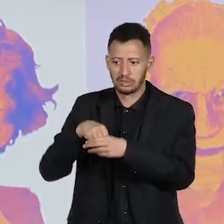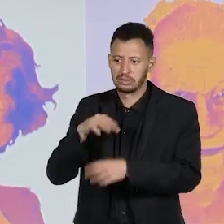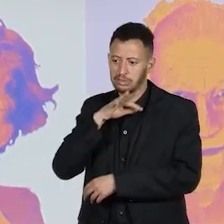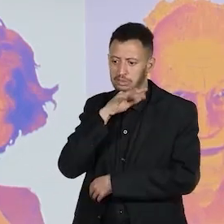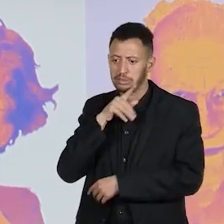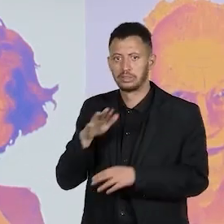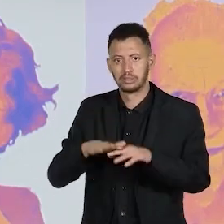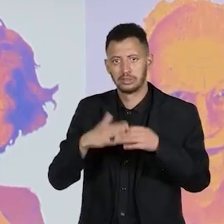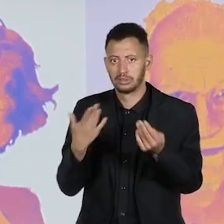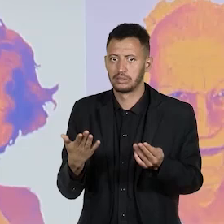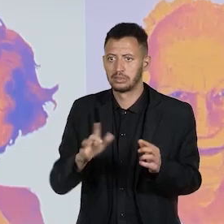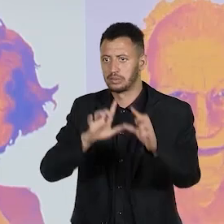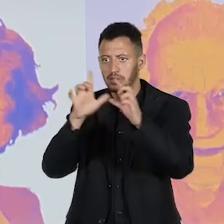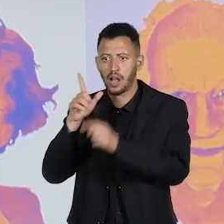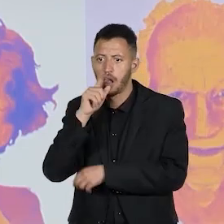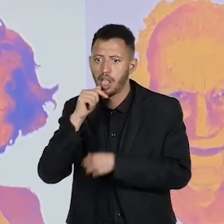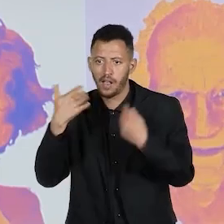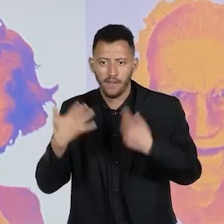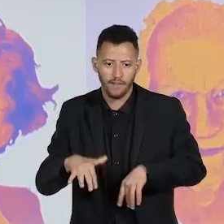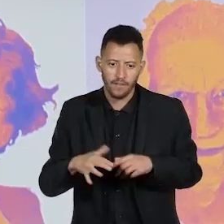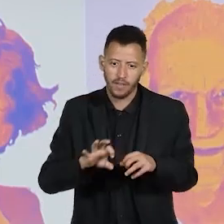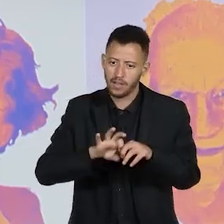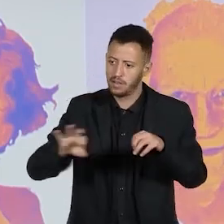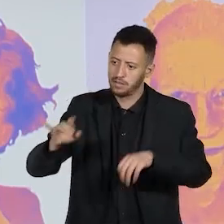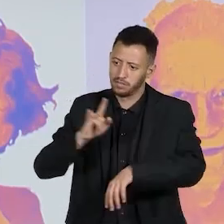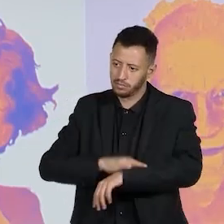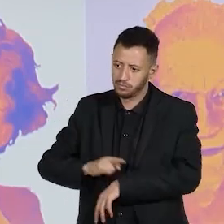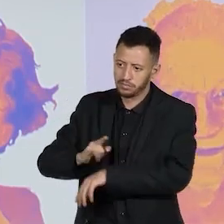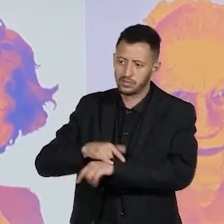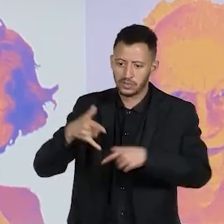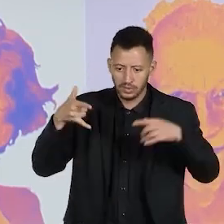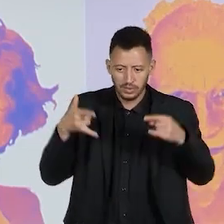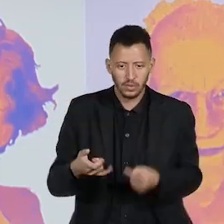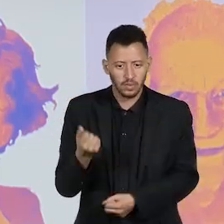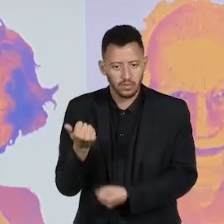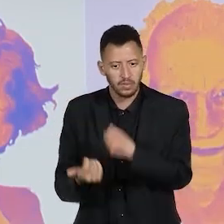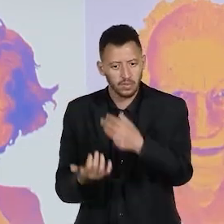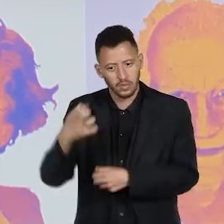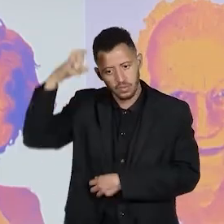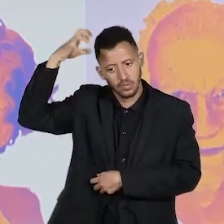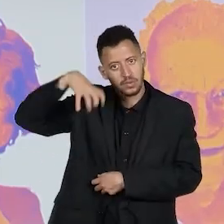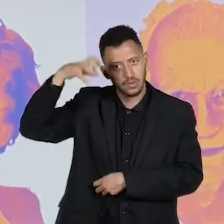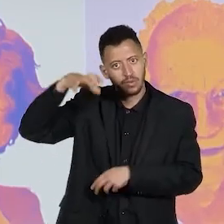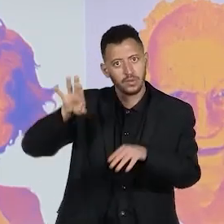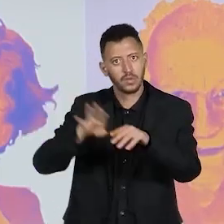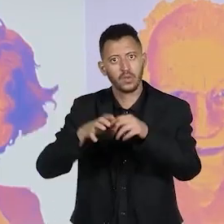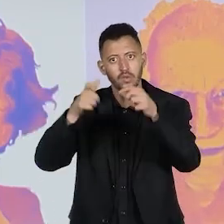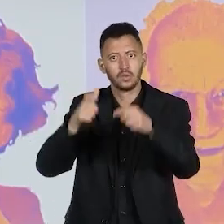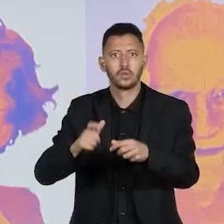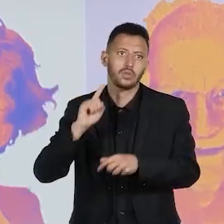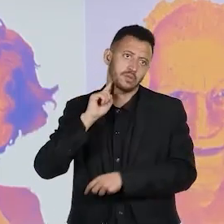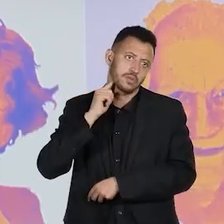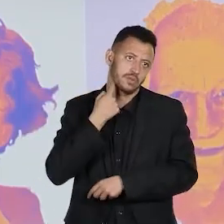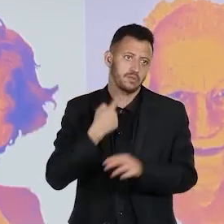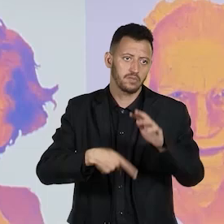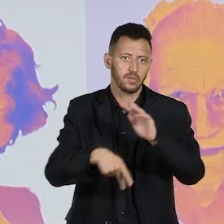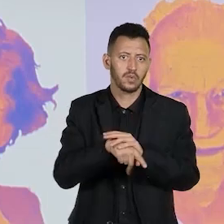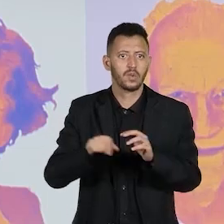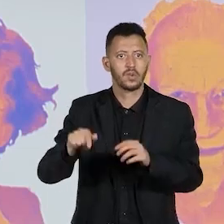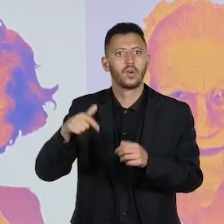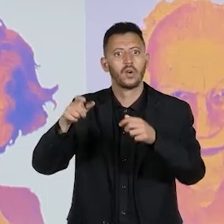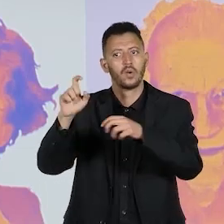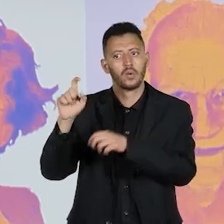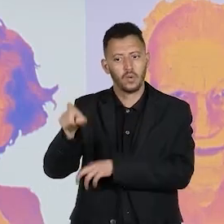estava alojado em condições degradantes, sem água potável, instalações sanitárias, cama, fogão, chuveiro e em